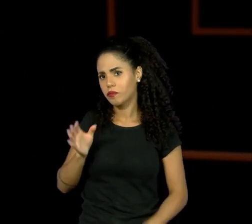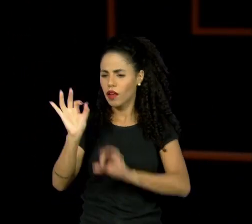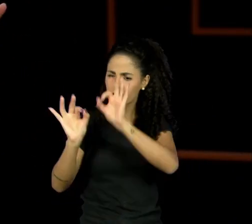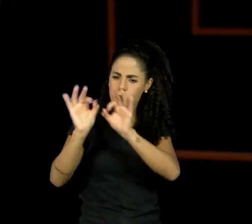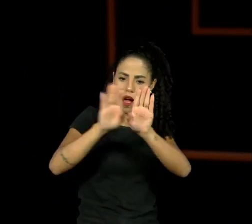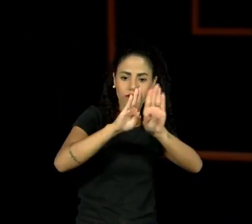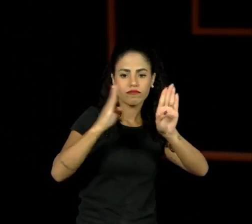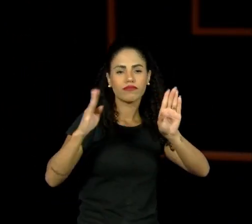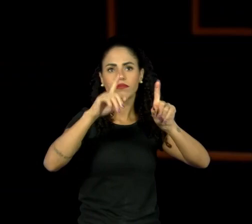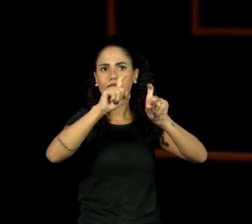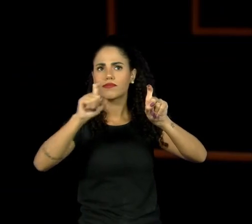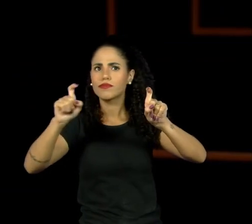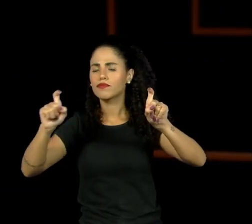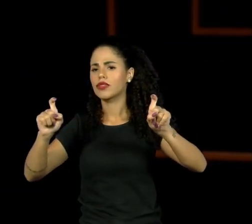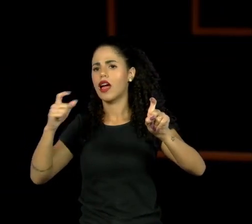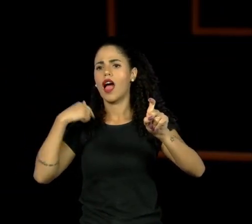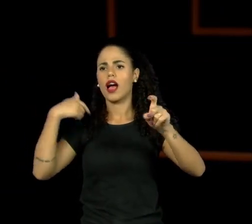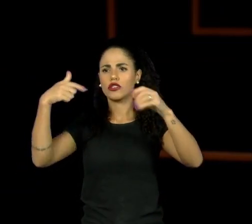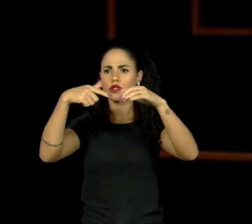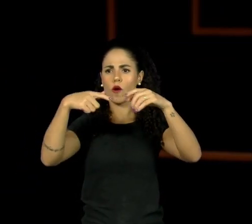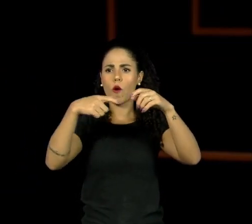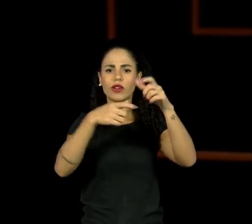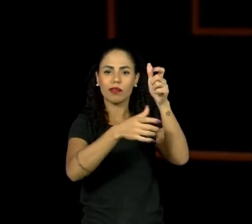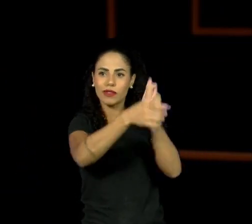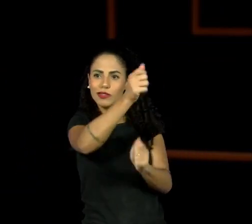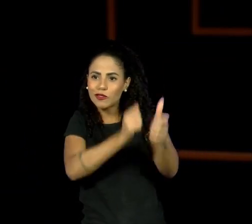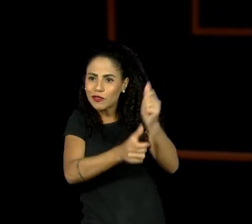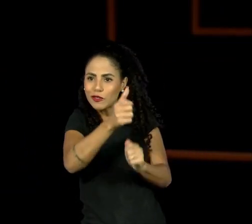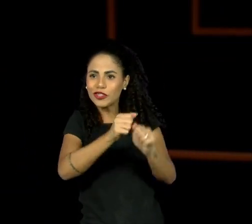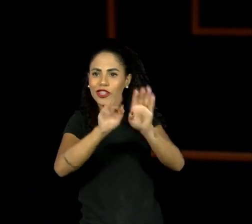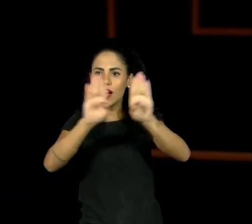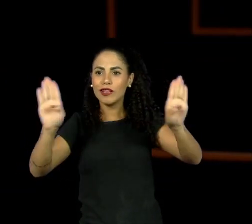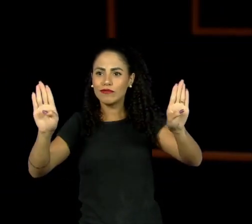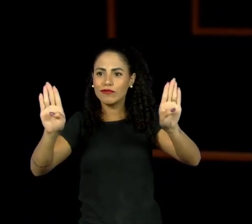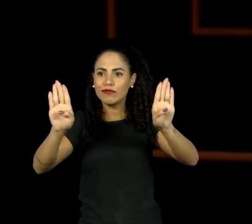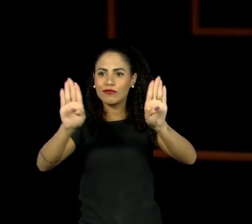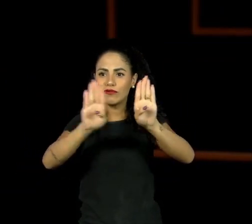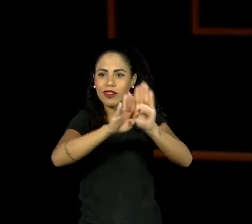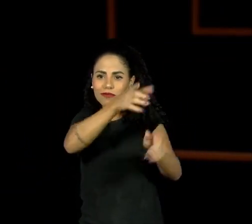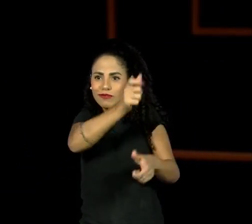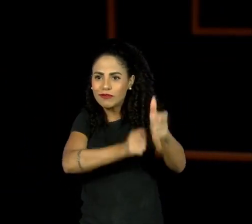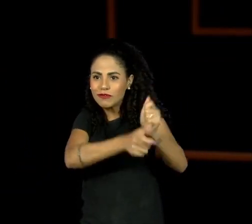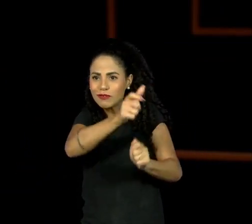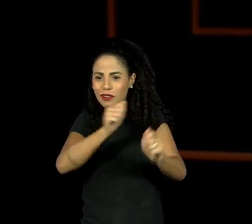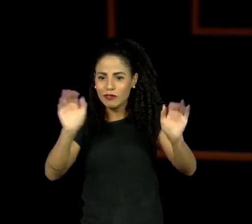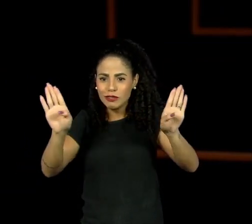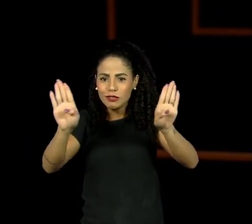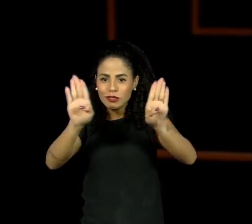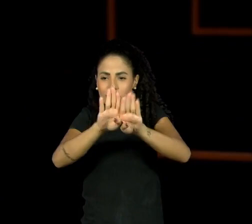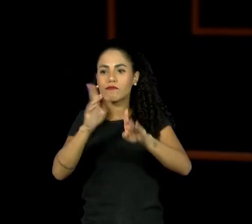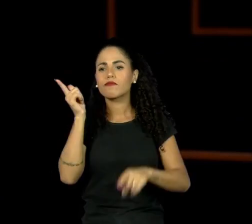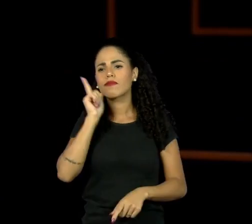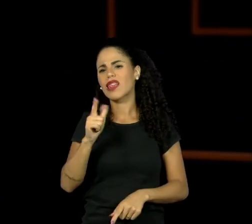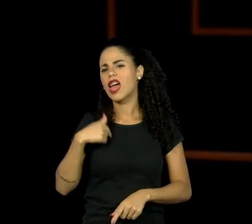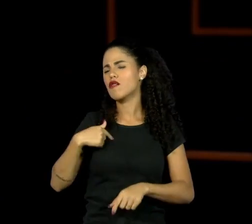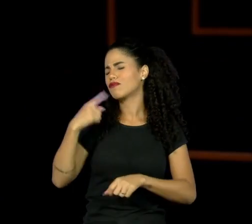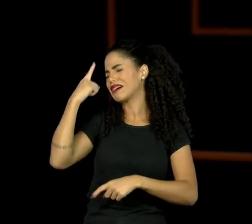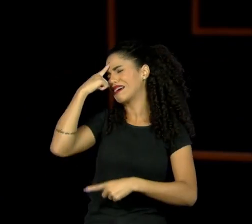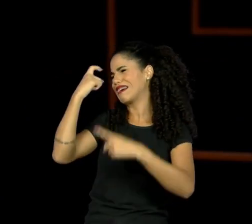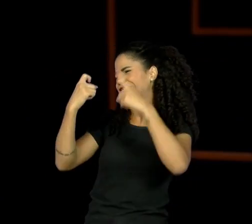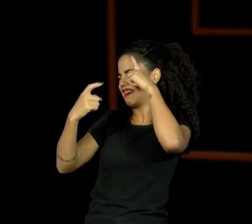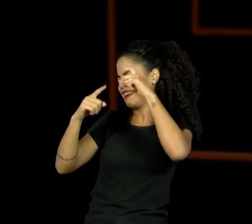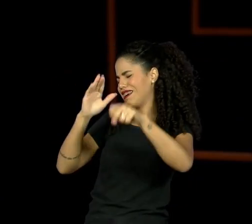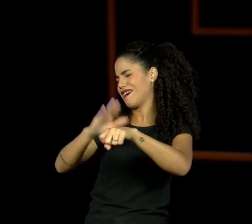tudo. Eu sempre botei cortina de tudo. Até, como é que se diz, aquelas persianas, eu botei tudo. Eu tenho isso, eu gosto de cabana. Eu sou